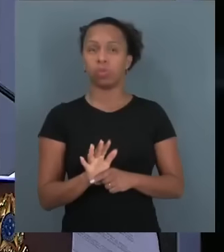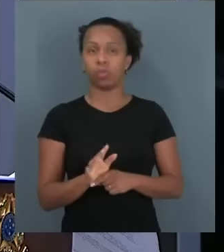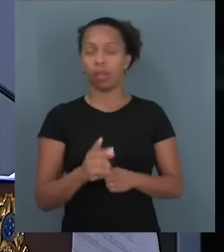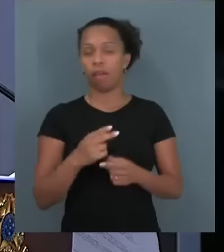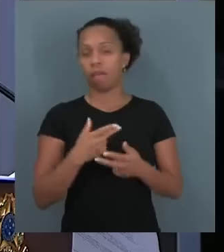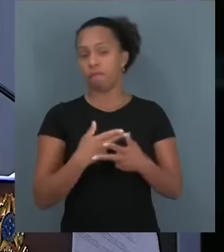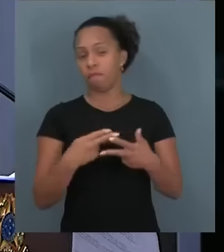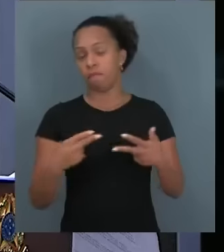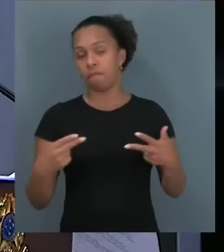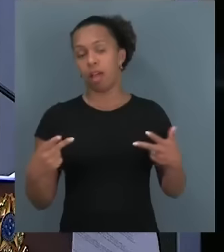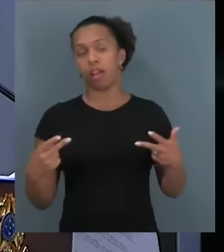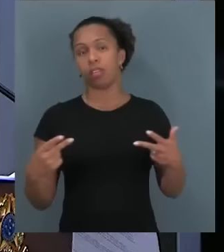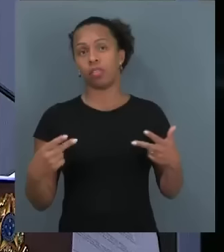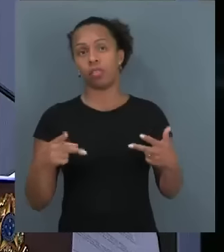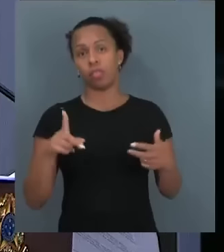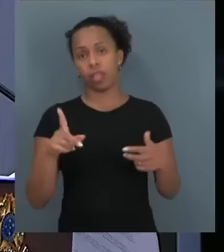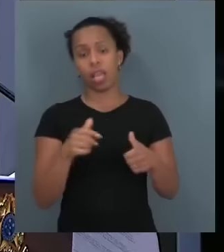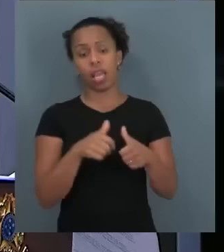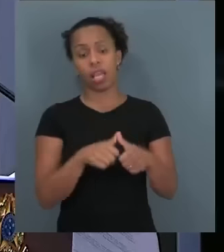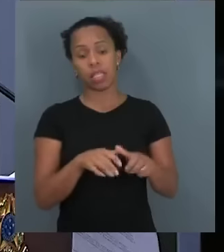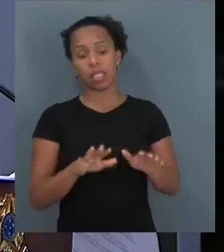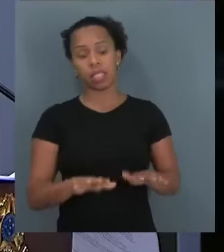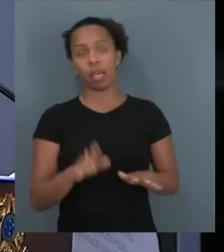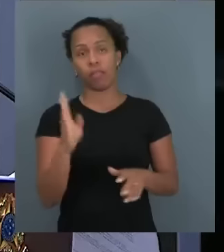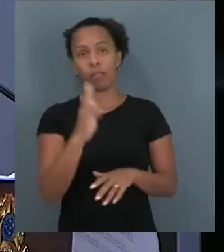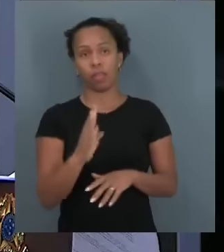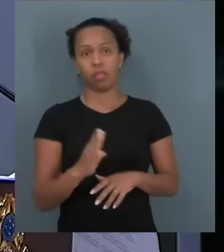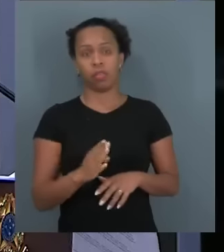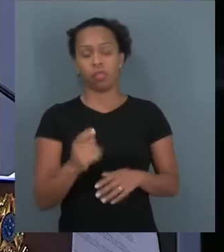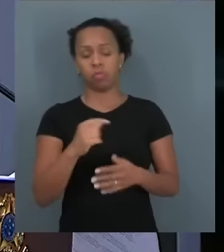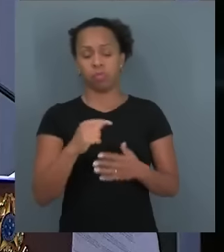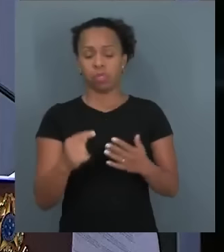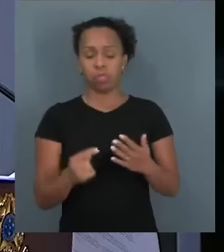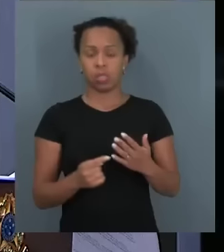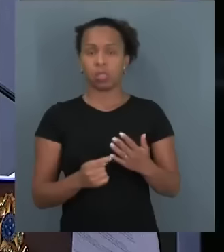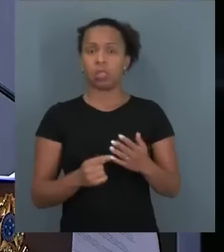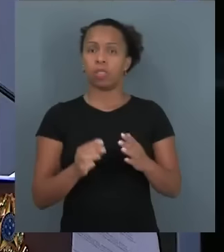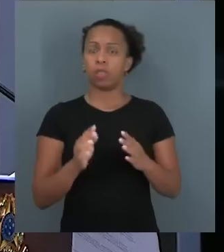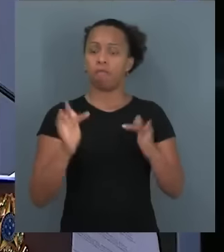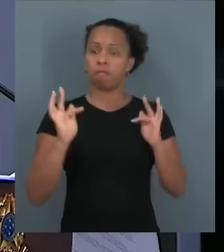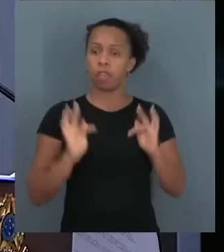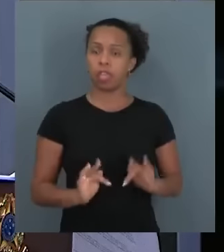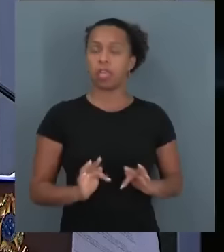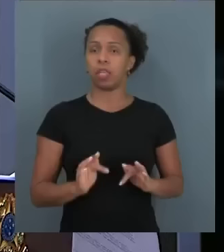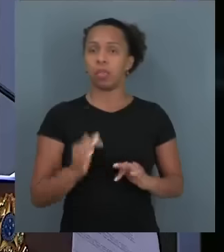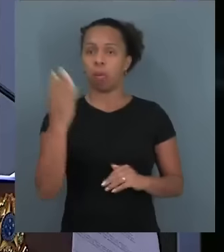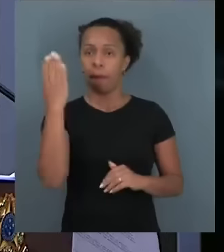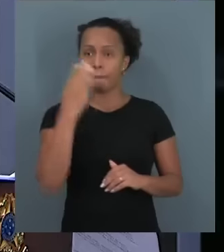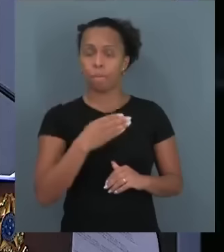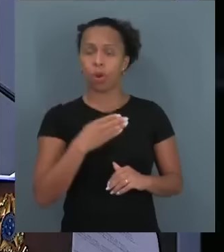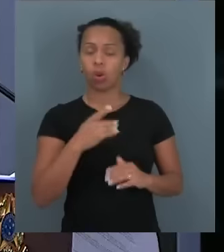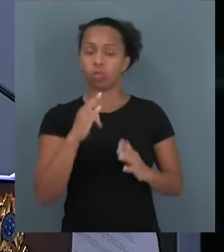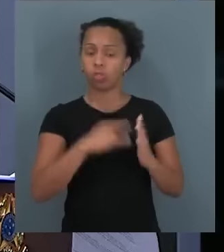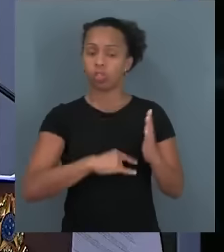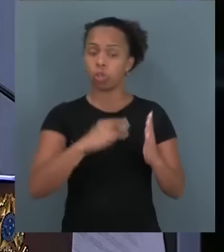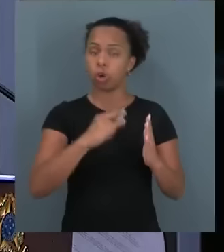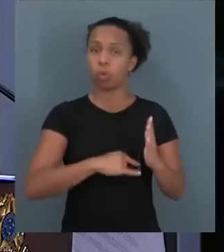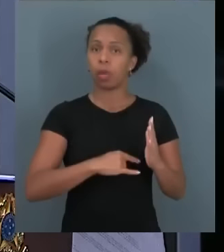diversos elementos de que ele estava no Brasil. Elementos físicos, provas